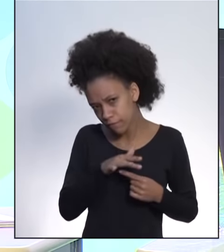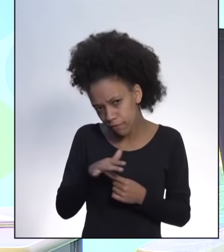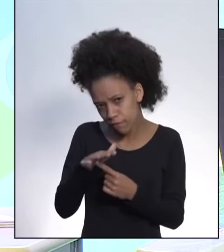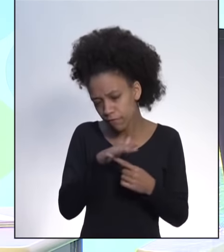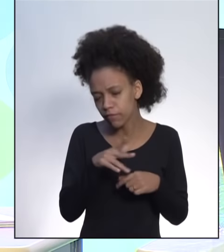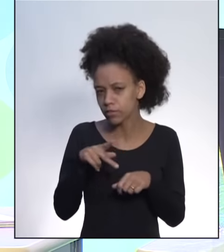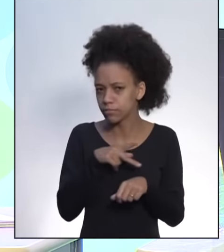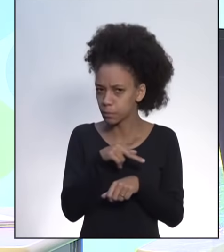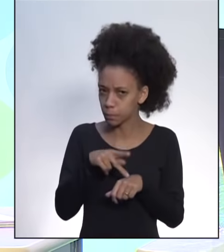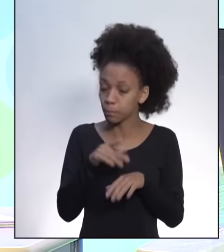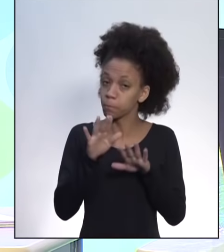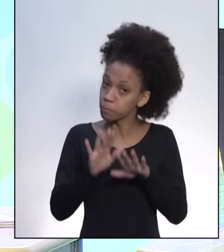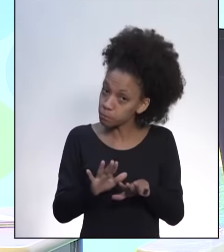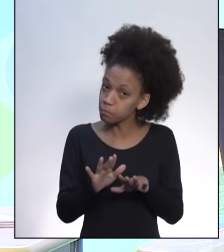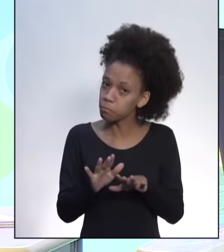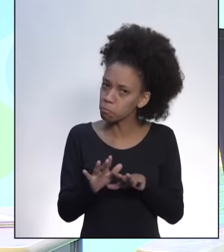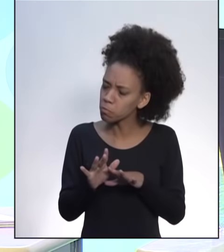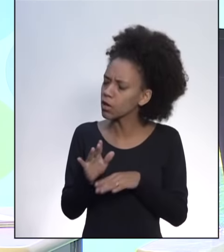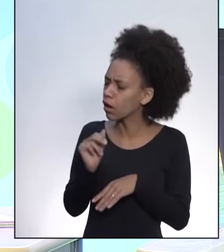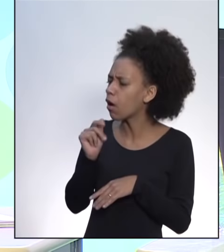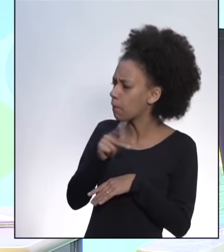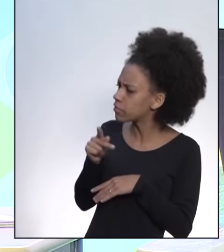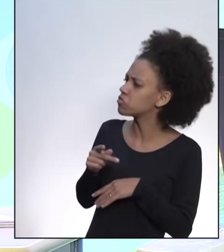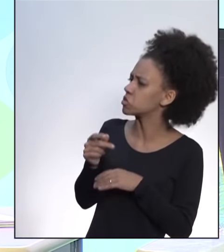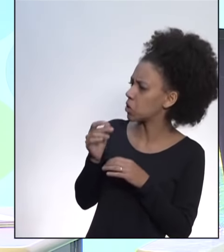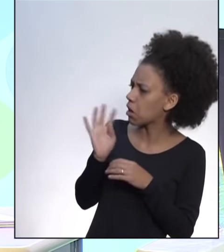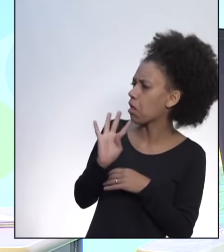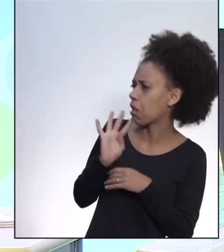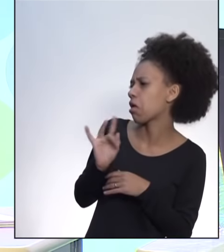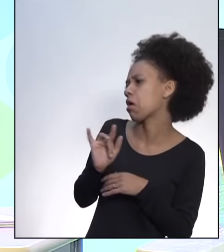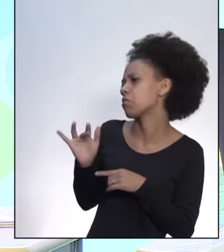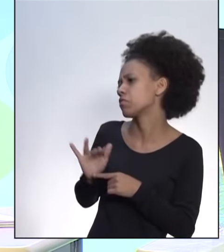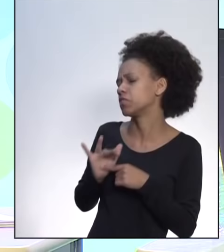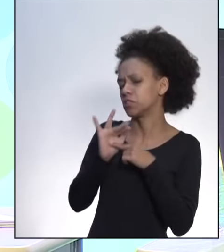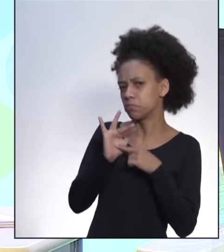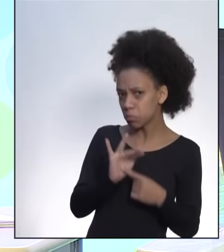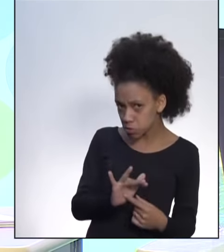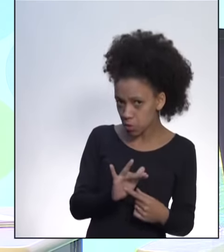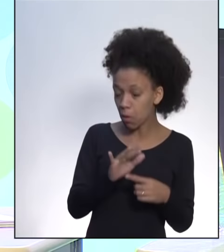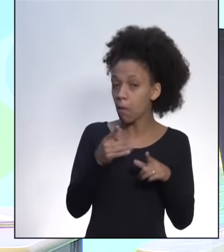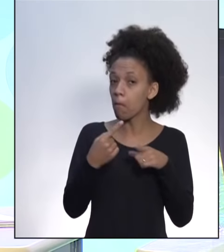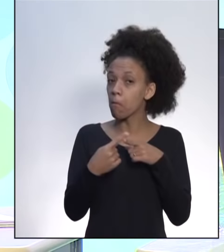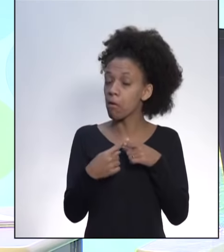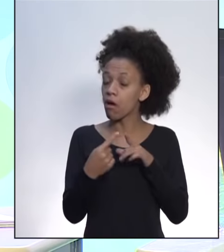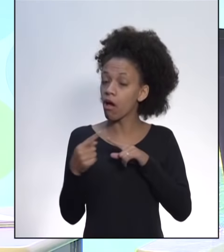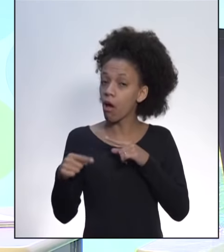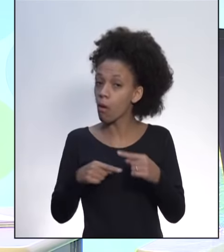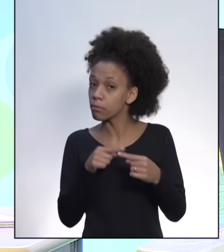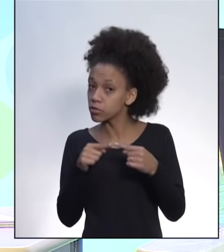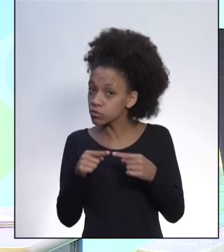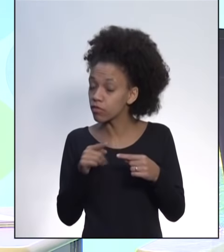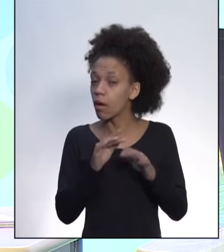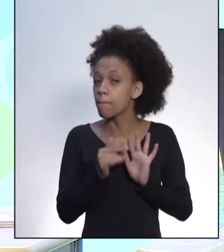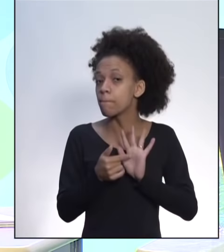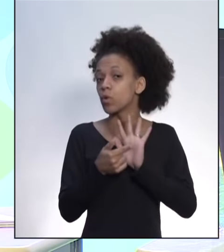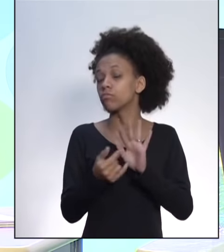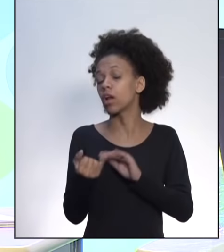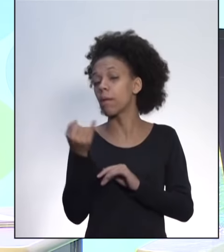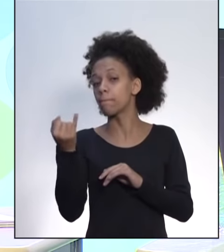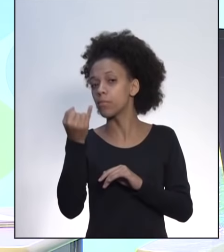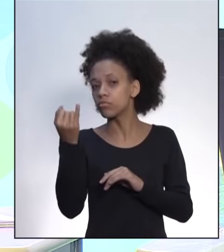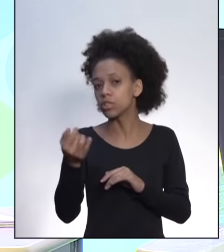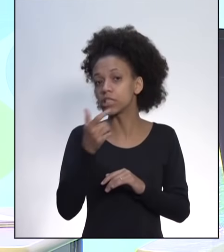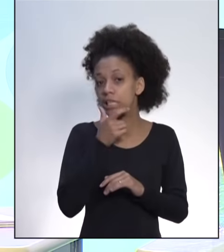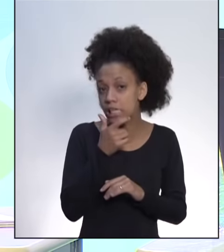tá então eu acho que antónio é muito legal esse ponto que você levantou porque esse é o nosso objetivo mostrar para vocês a